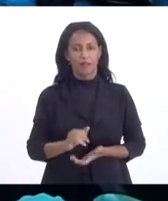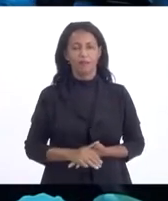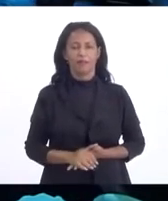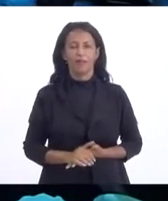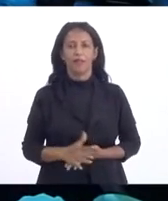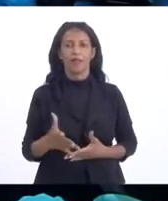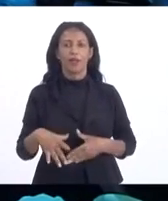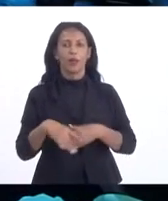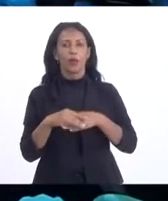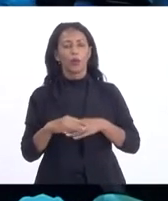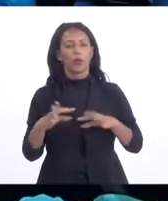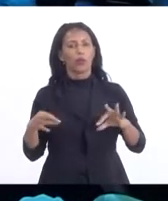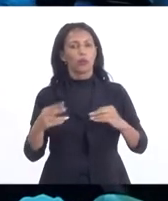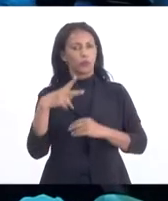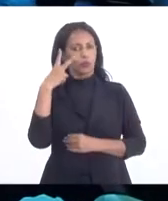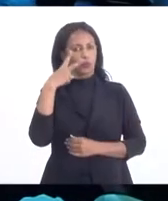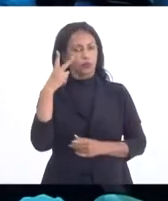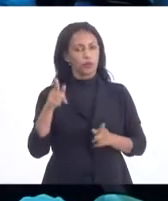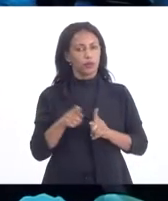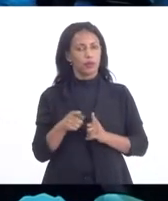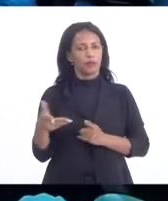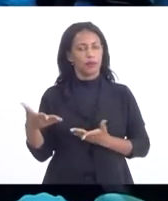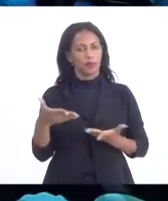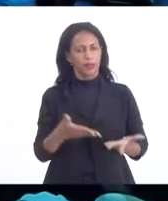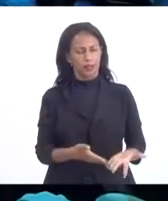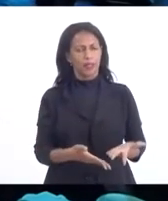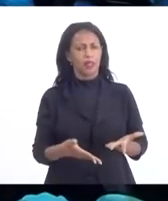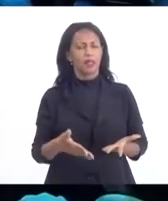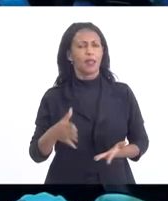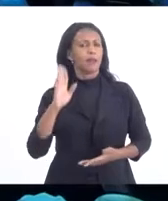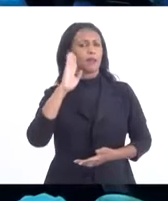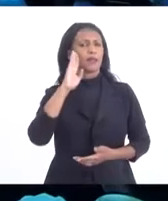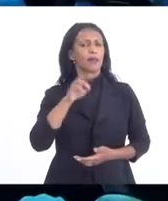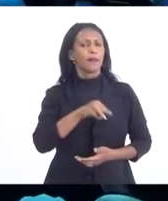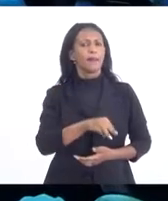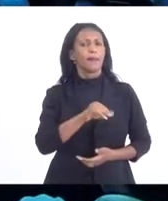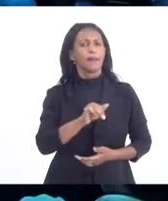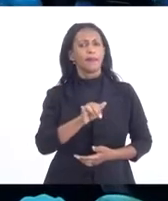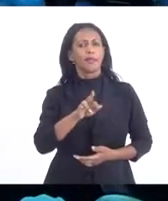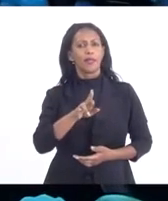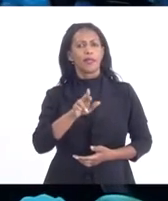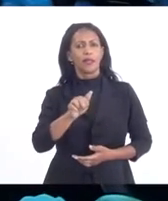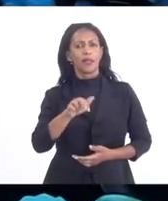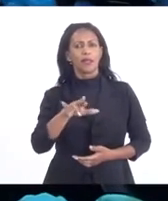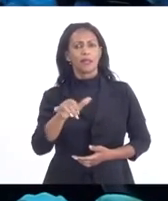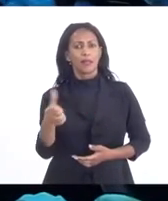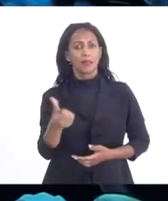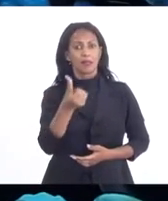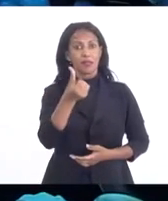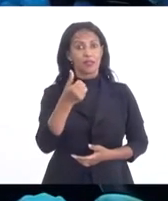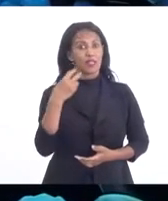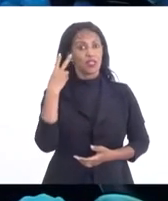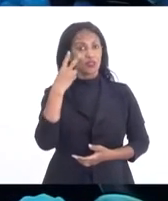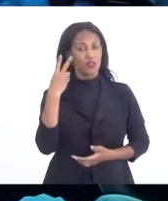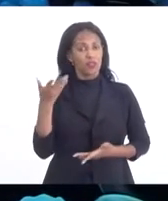Quero saudar todos os vereadores também aqui presentes, principalmente os vereadores de Miracema aqui. Nós temos 6 vereadores, presidente, de Miracema presente